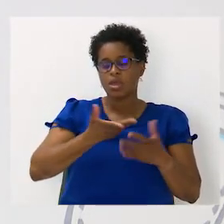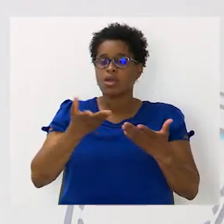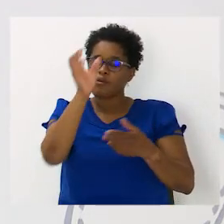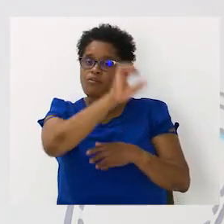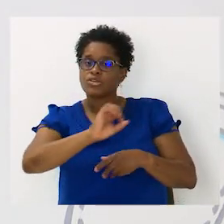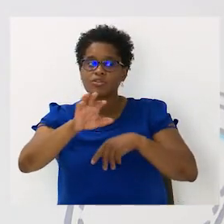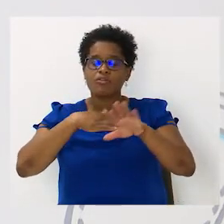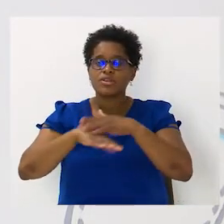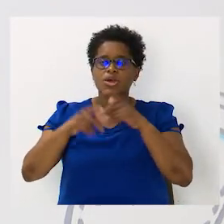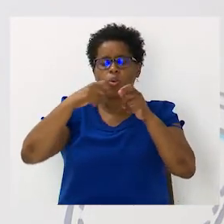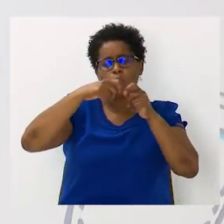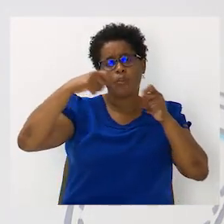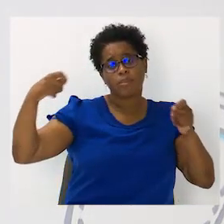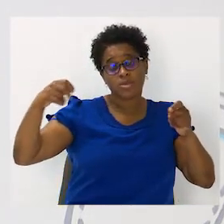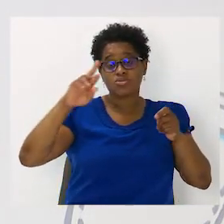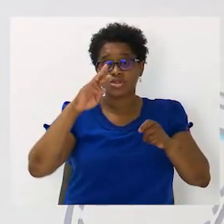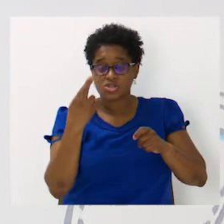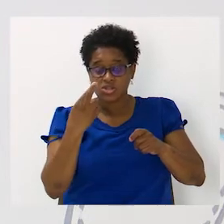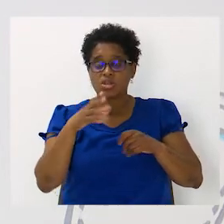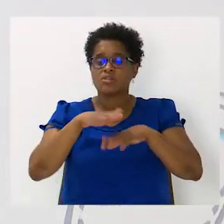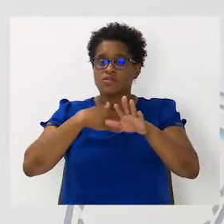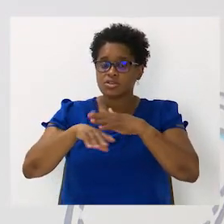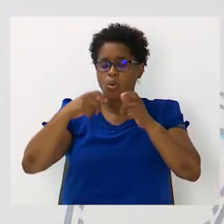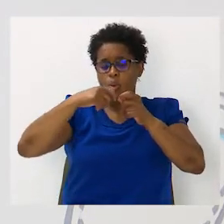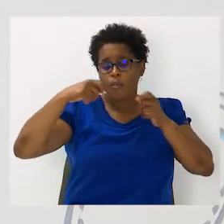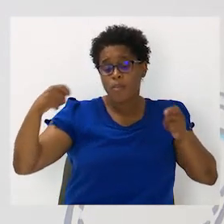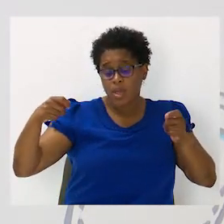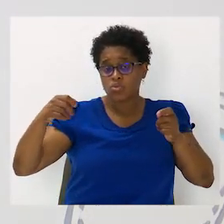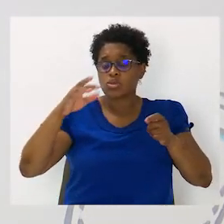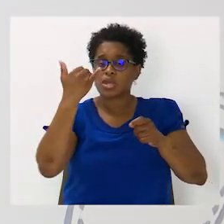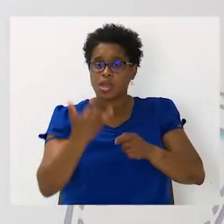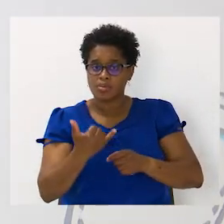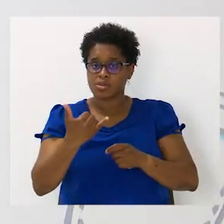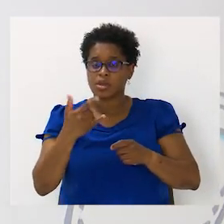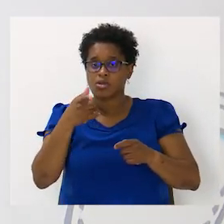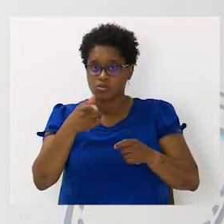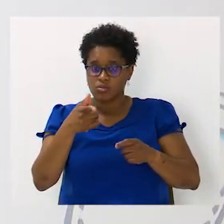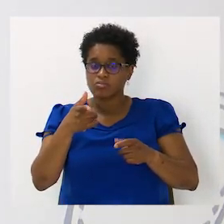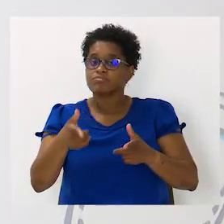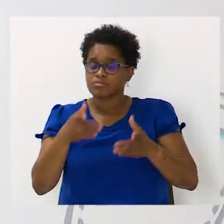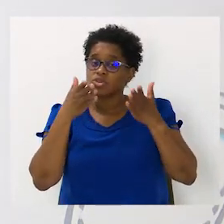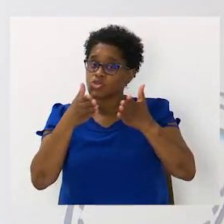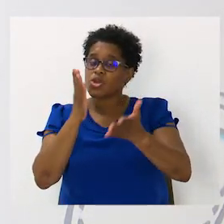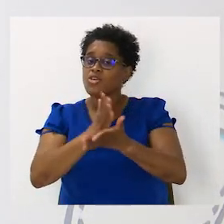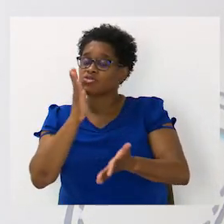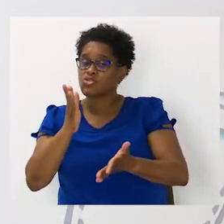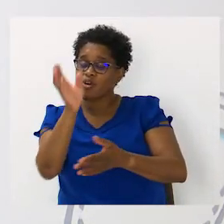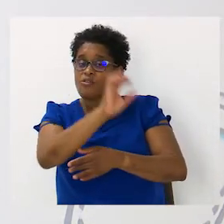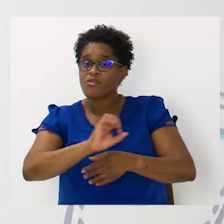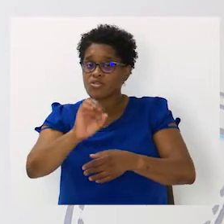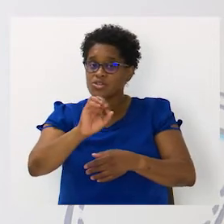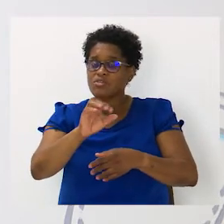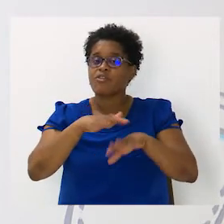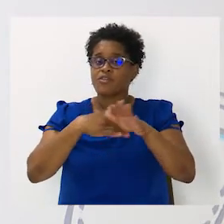determinar o comprimento de x e determinar o comprimento de y. Uma dica só. Vocês vão